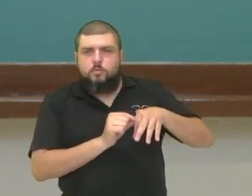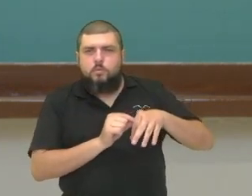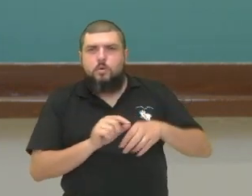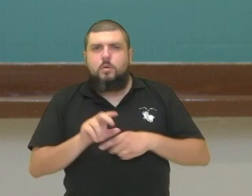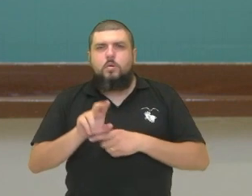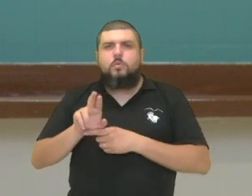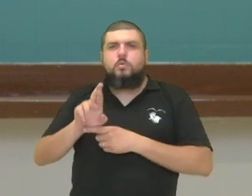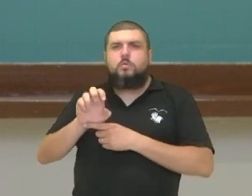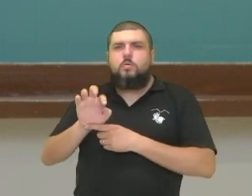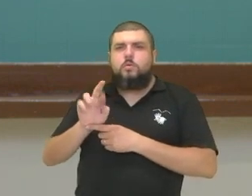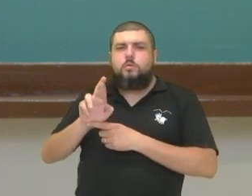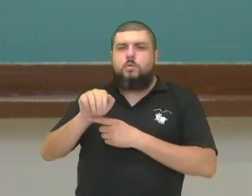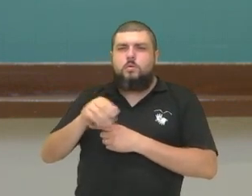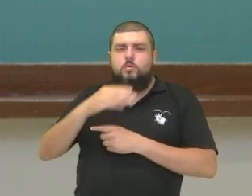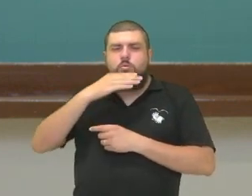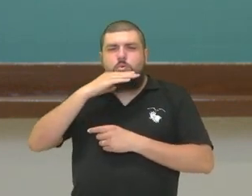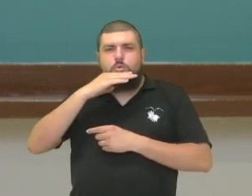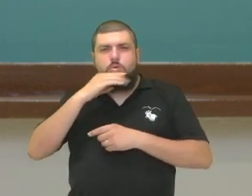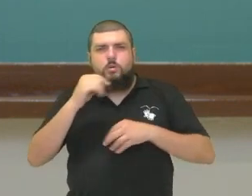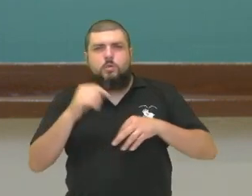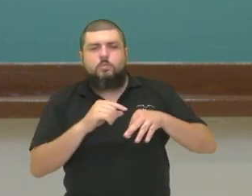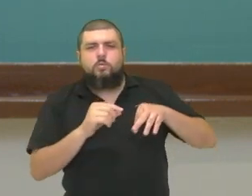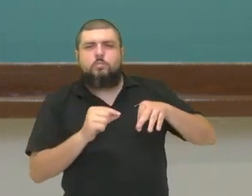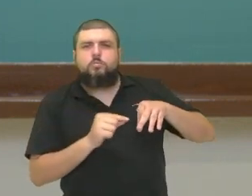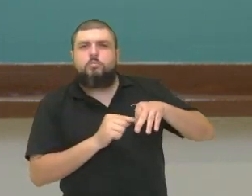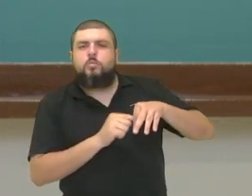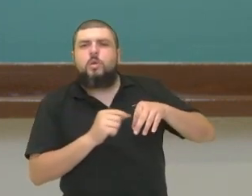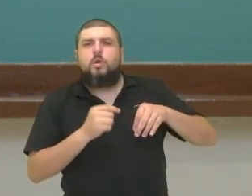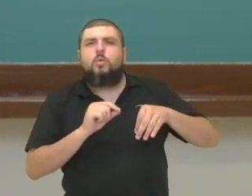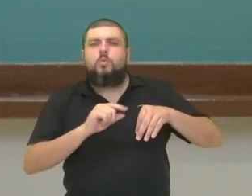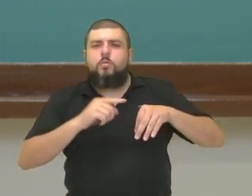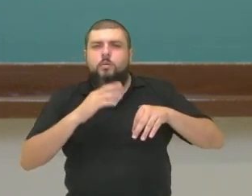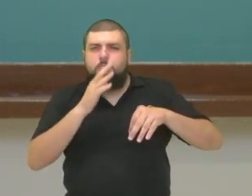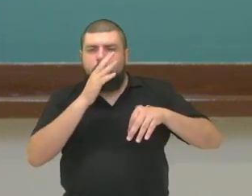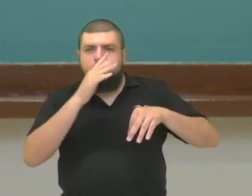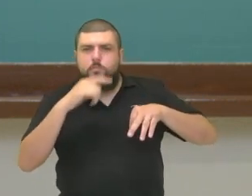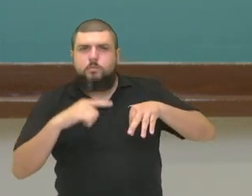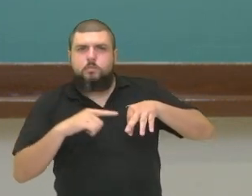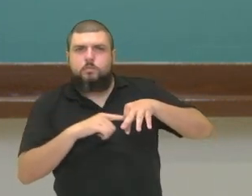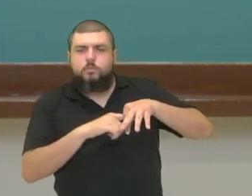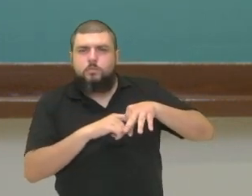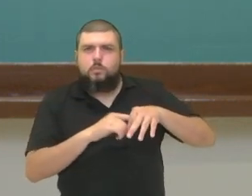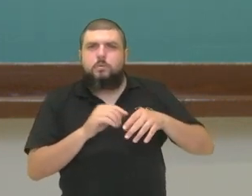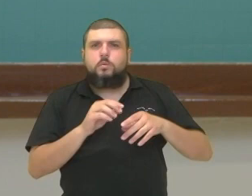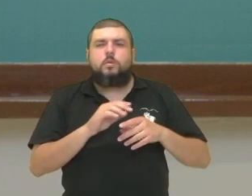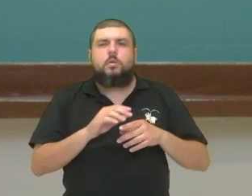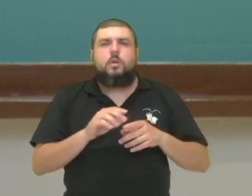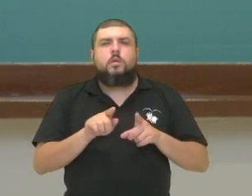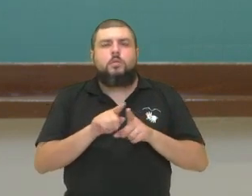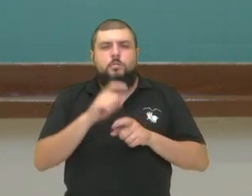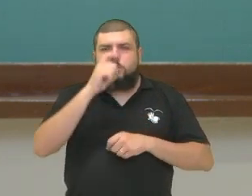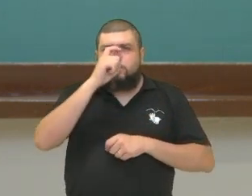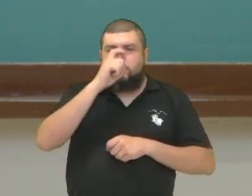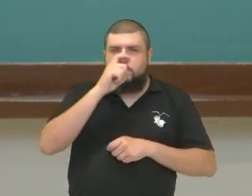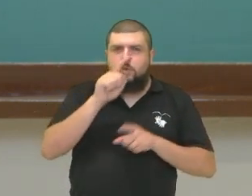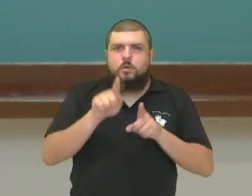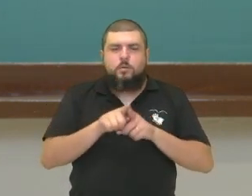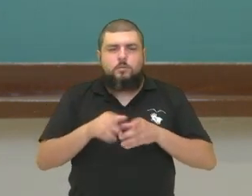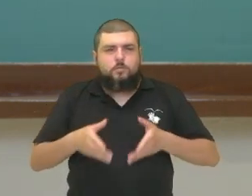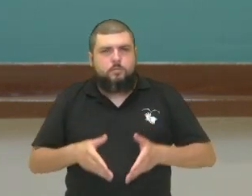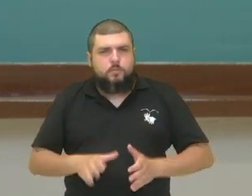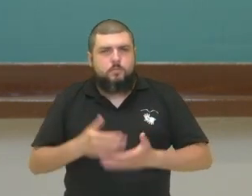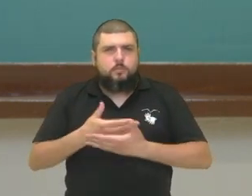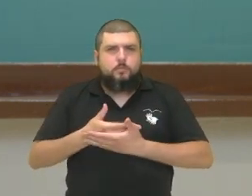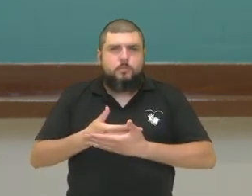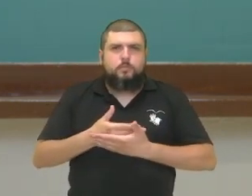onde sai o xixi e da vagina onde ocorre a entrada do pênis a saída da menstruação e a saída do